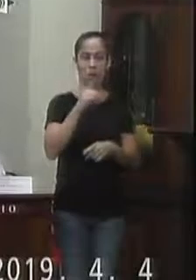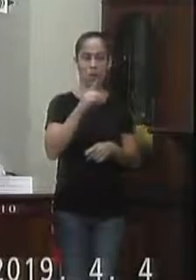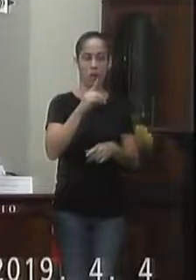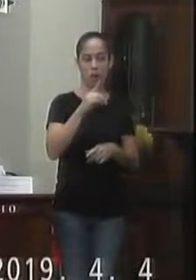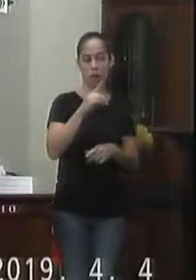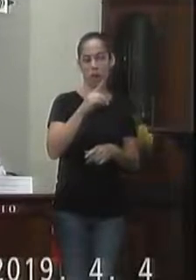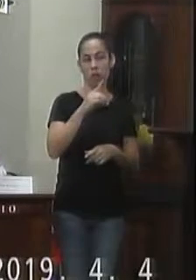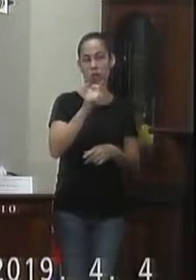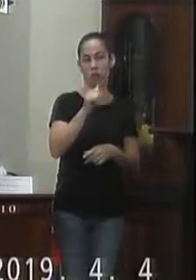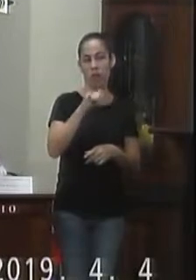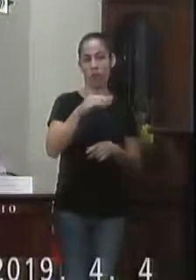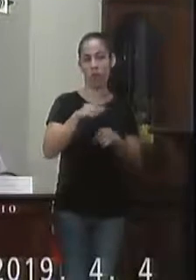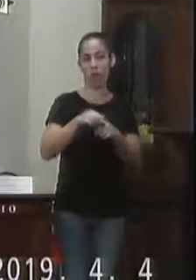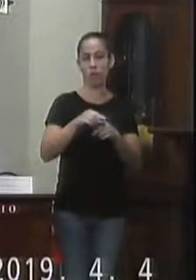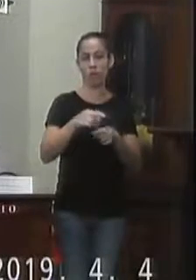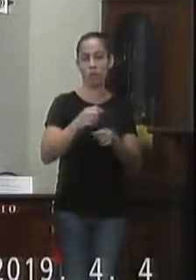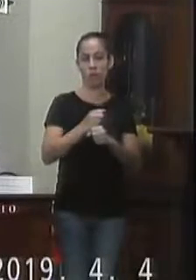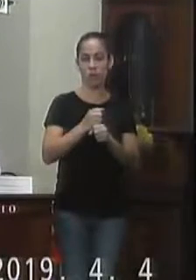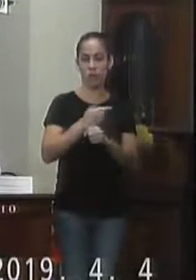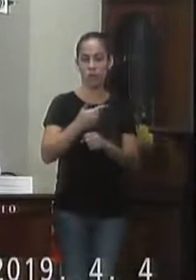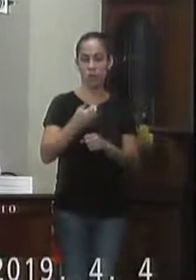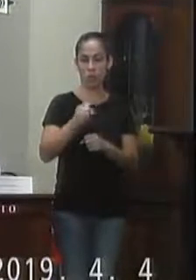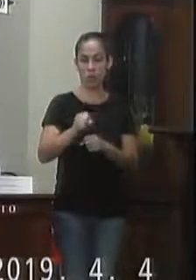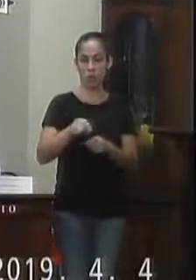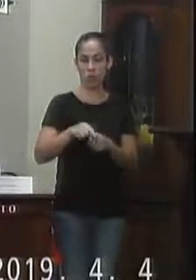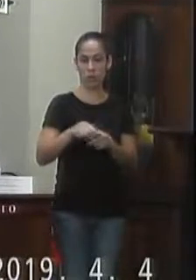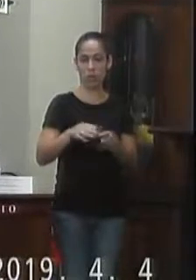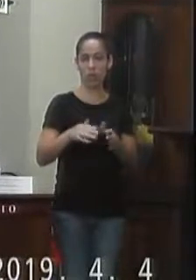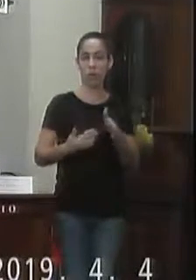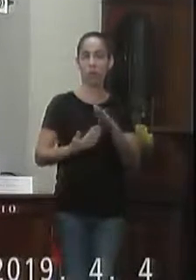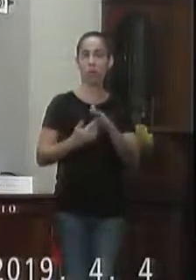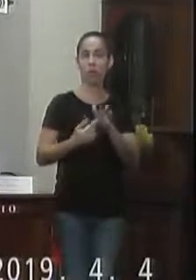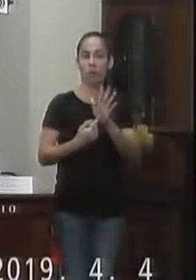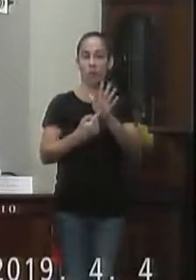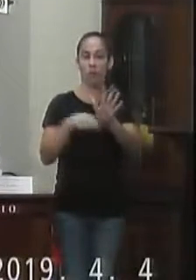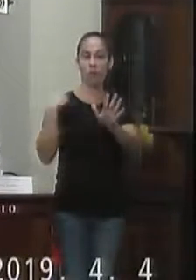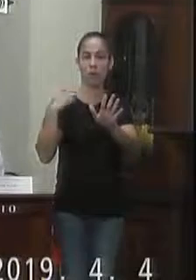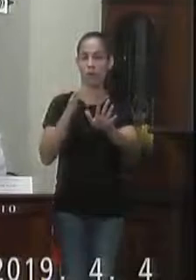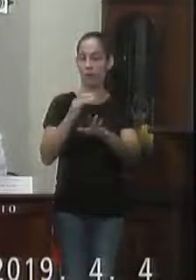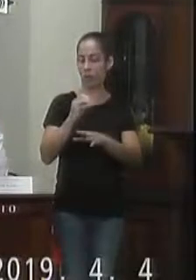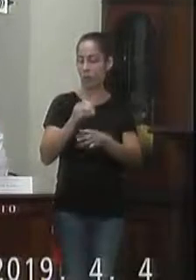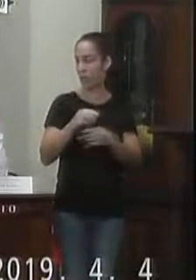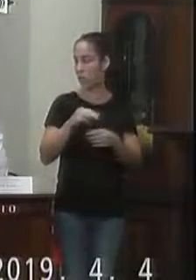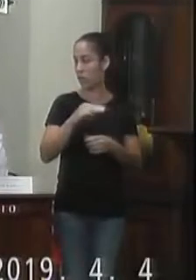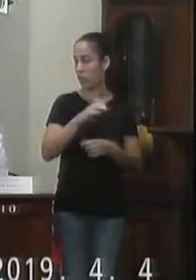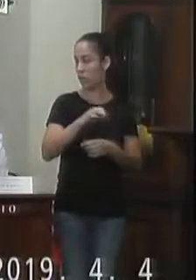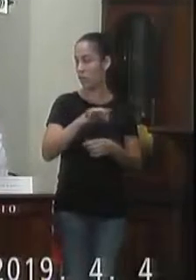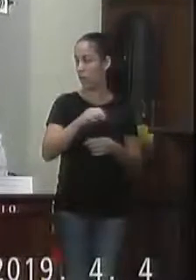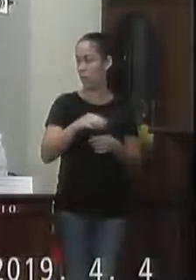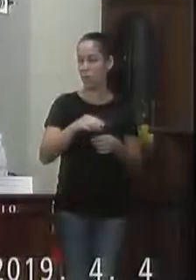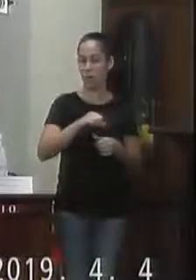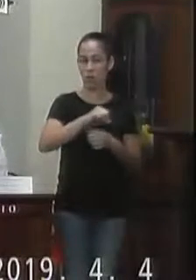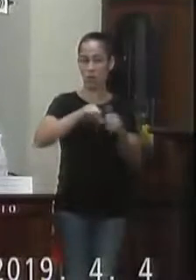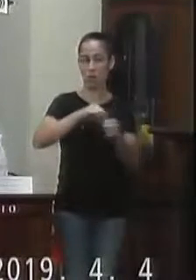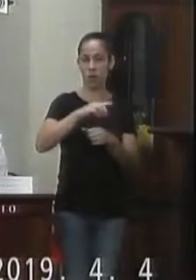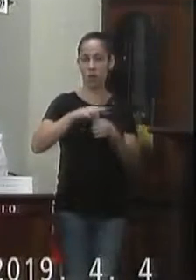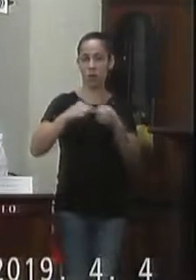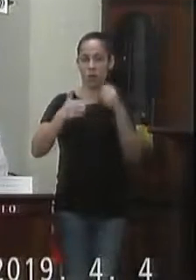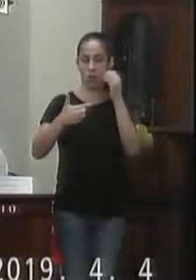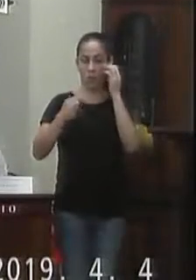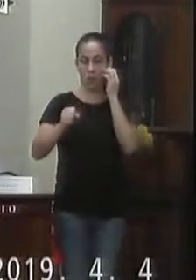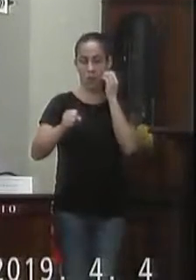indicação 430/2018. Por fim, foi apresentado pelo vereador Fábio Antônio a emenda modificativa, referente ao artigo 28